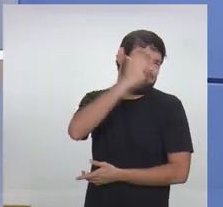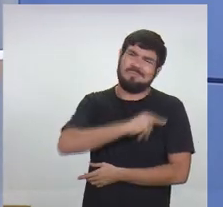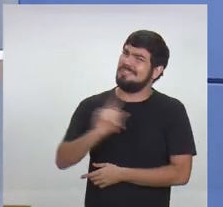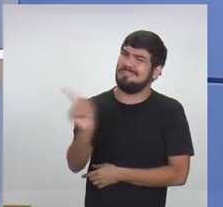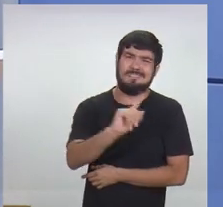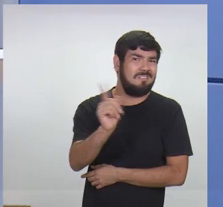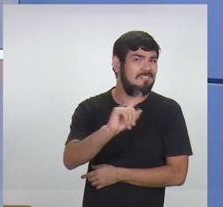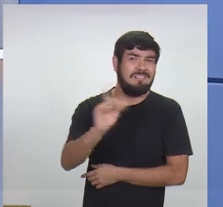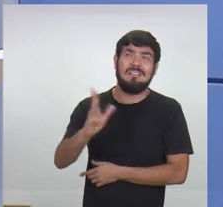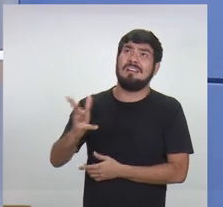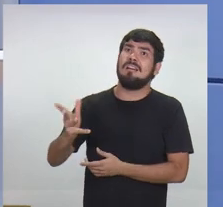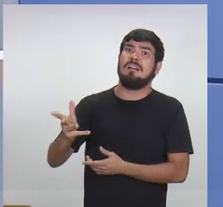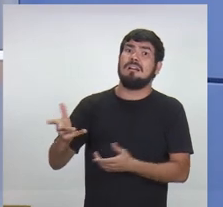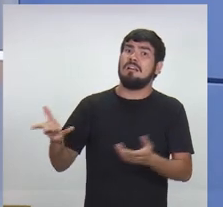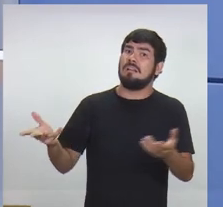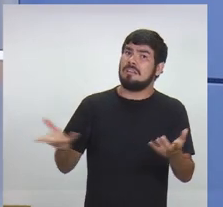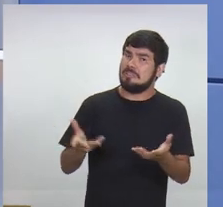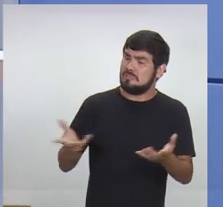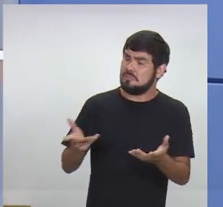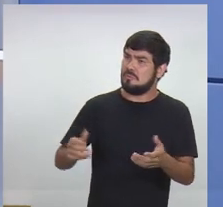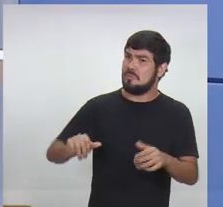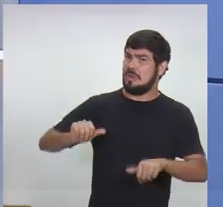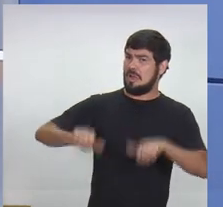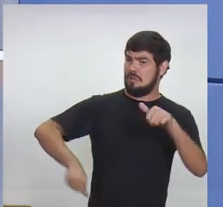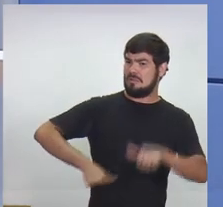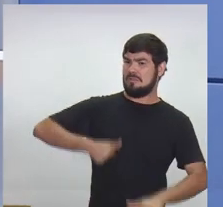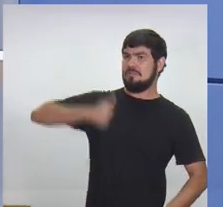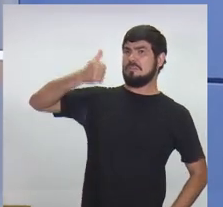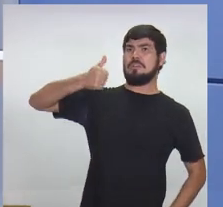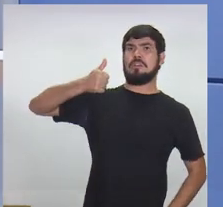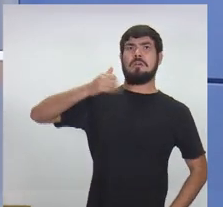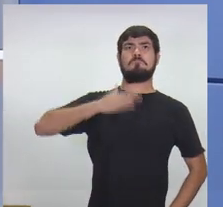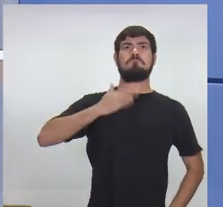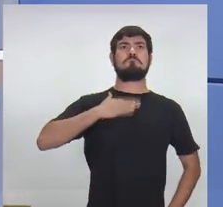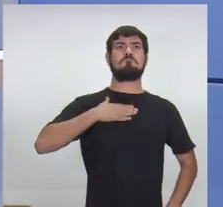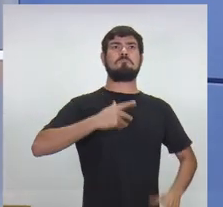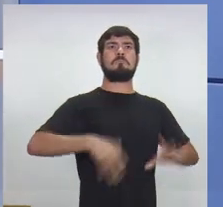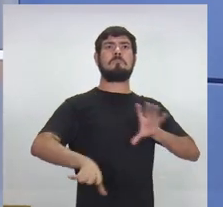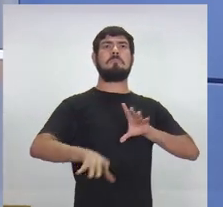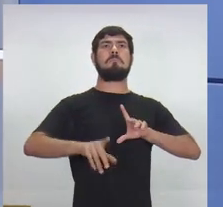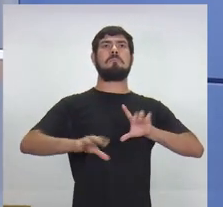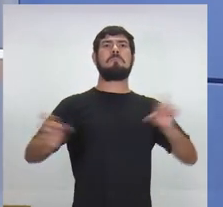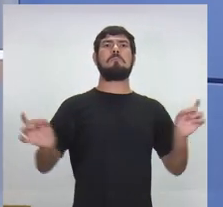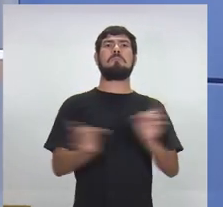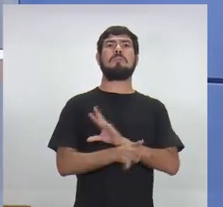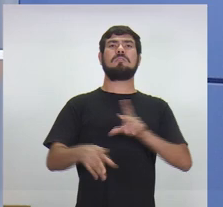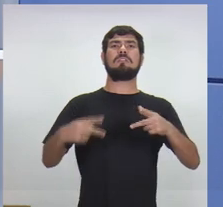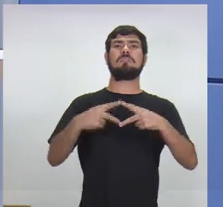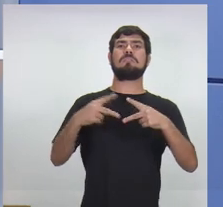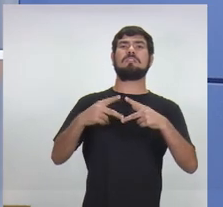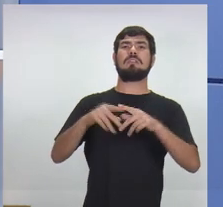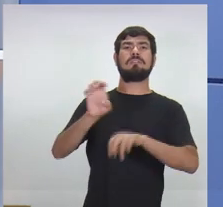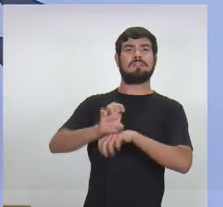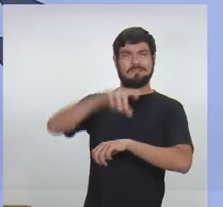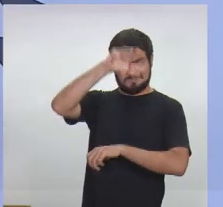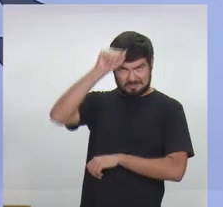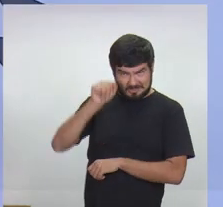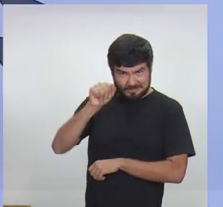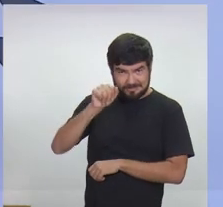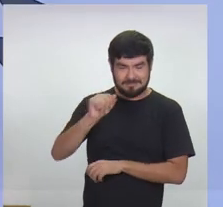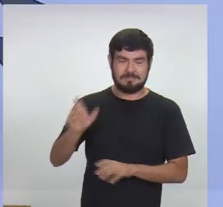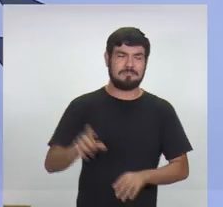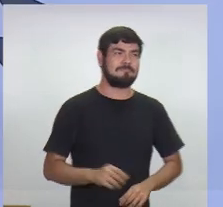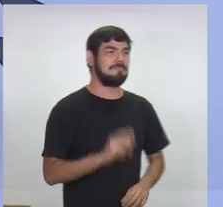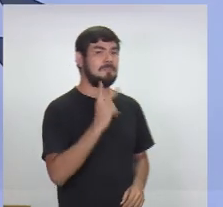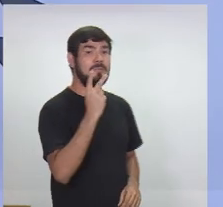amazonas isso o qualifica a administrar o estado do amazonas dois minutos para surgir